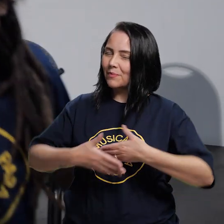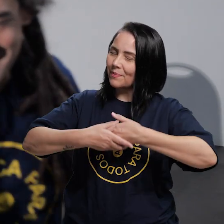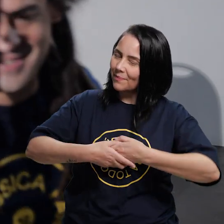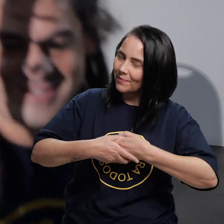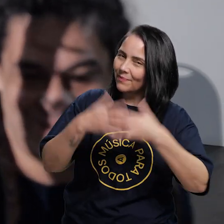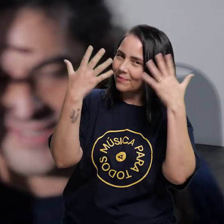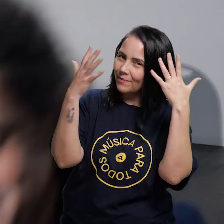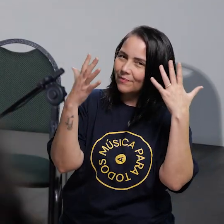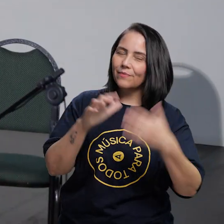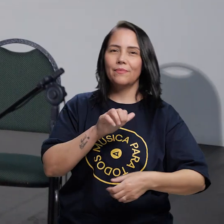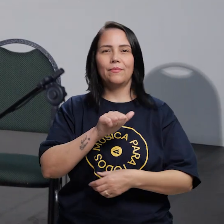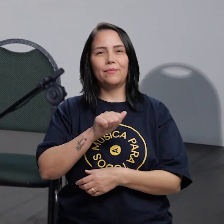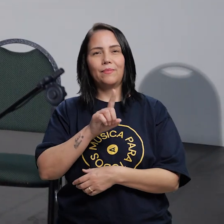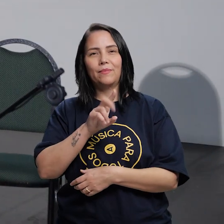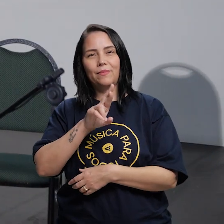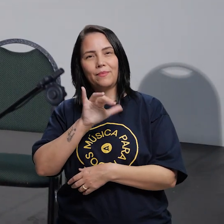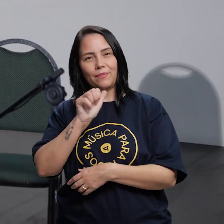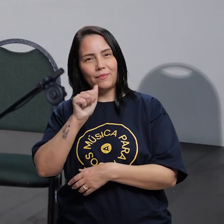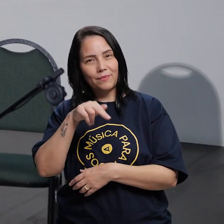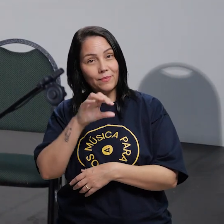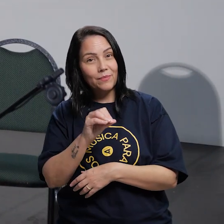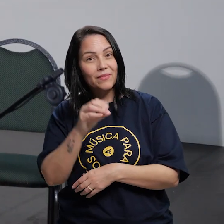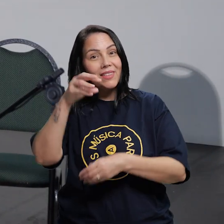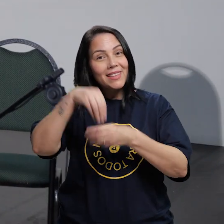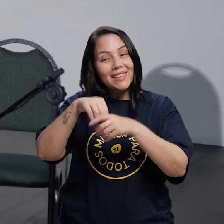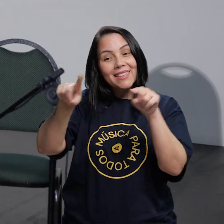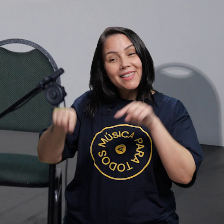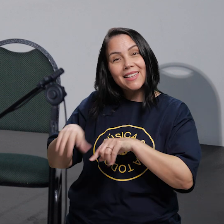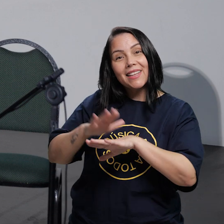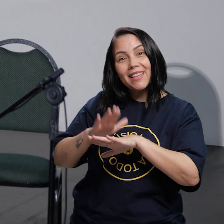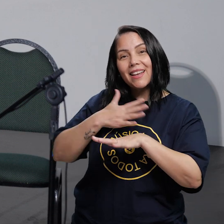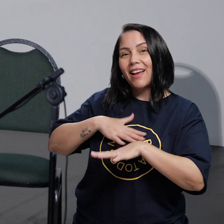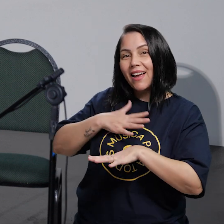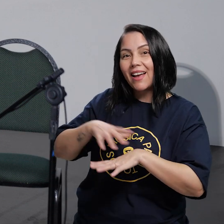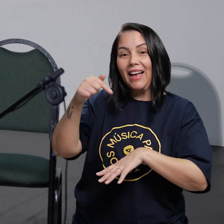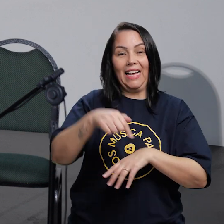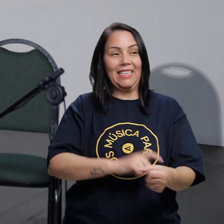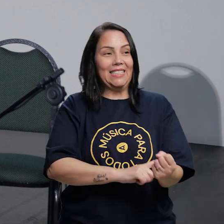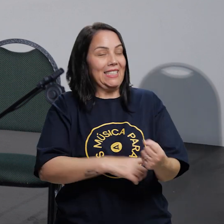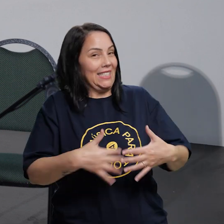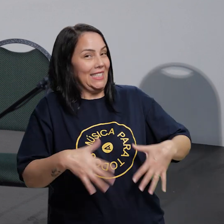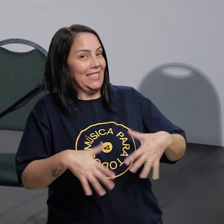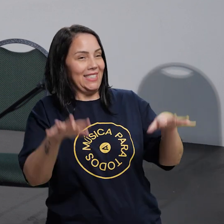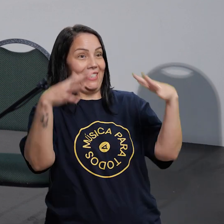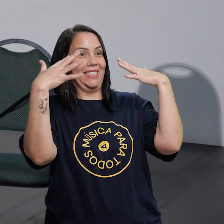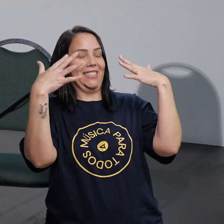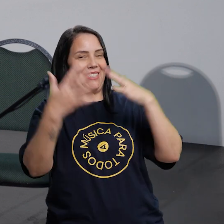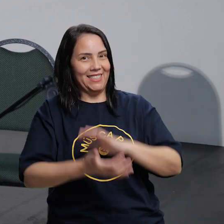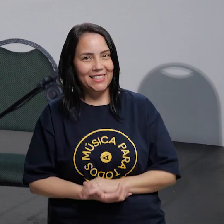Adriano, então, parabéns, Adriano. Na sala de aula é um pouco mais tranquilo, né? Aqui é um nervoso,